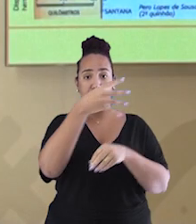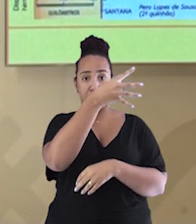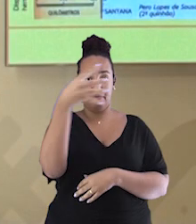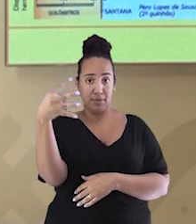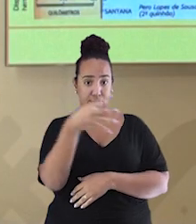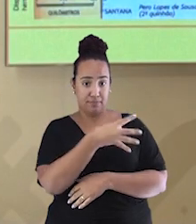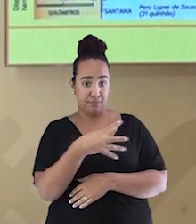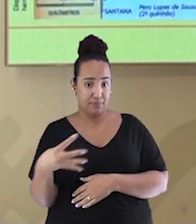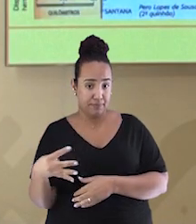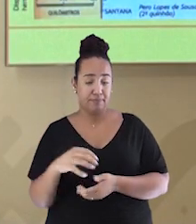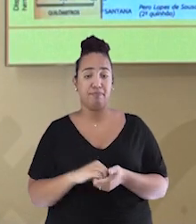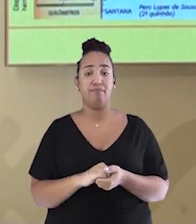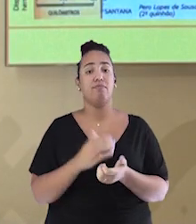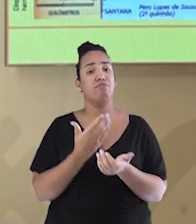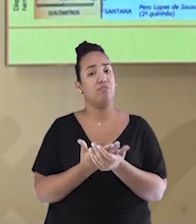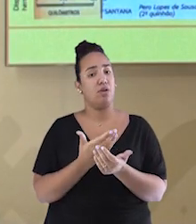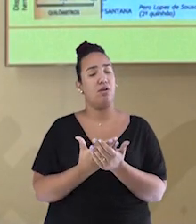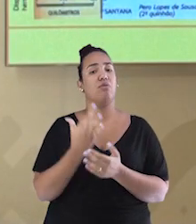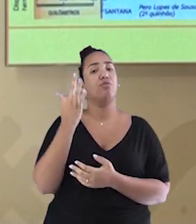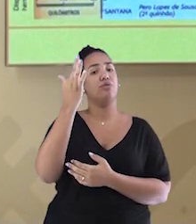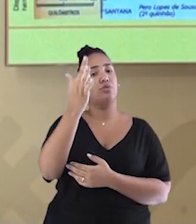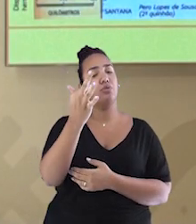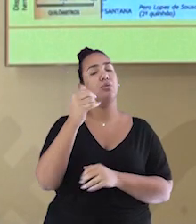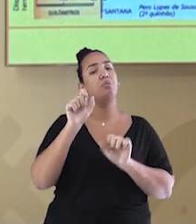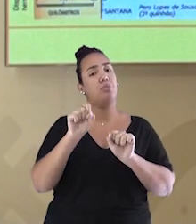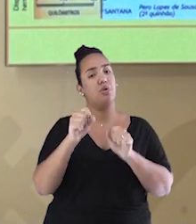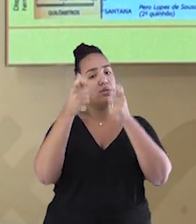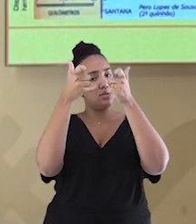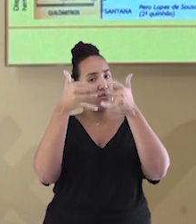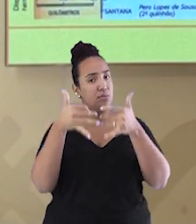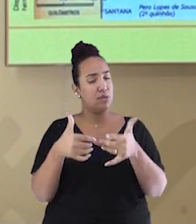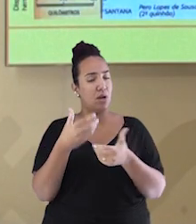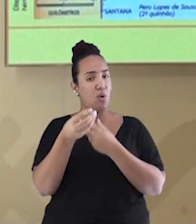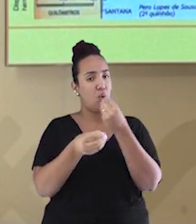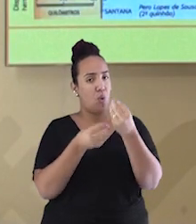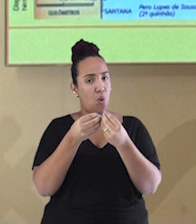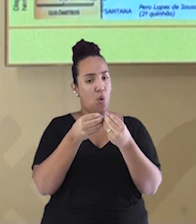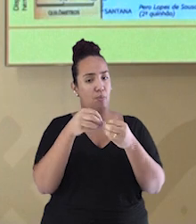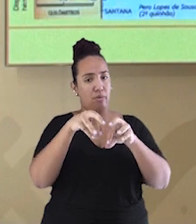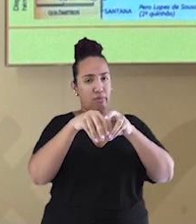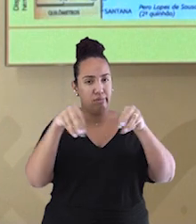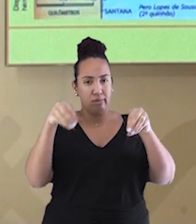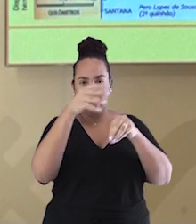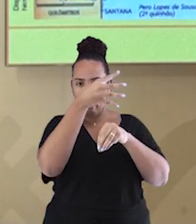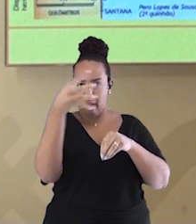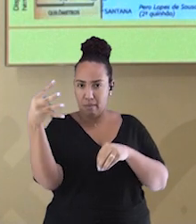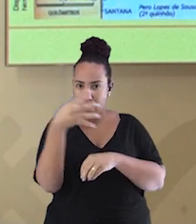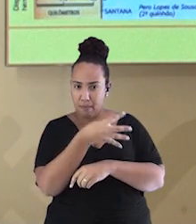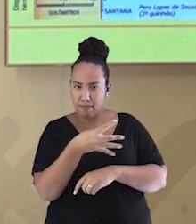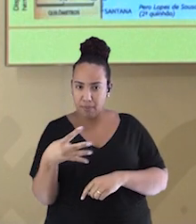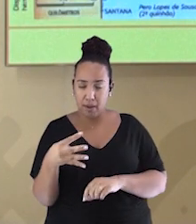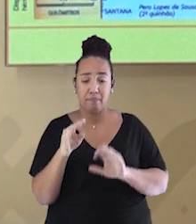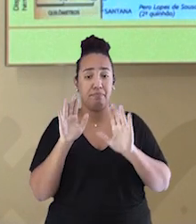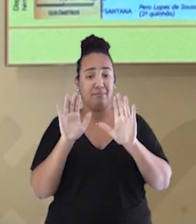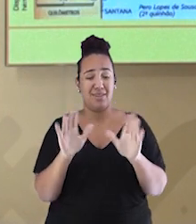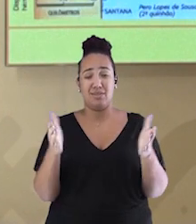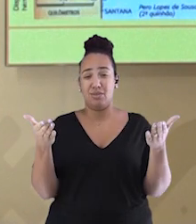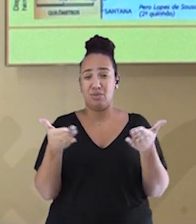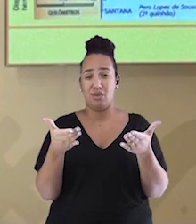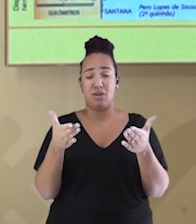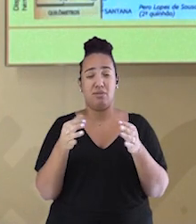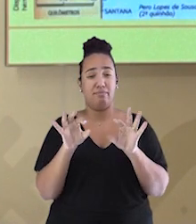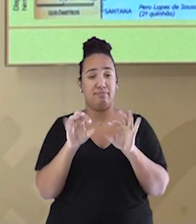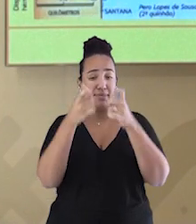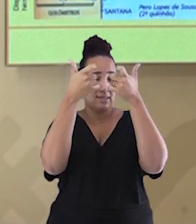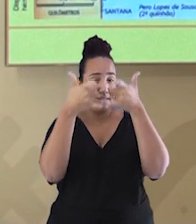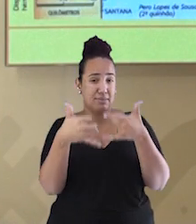hereditárias. Numa outra aula, podemos explicar detalhadamente como foi isso. Mas, explicando de forma